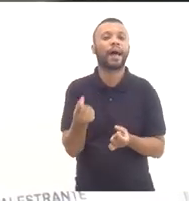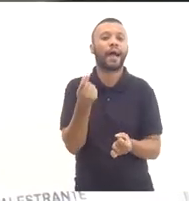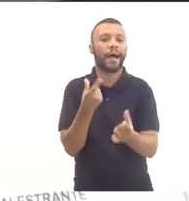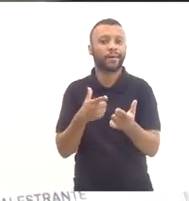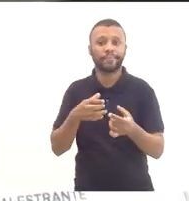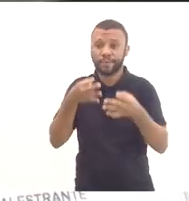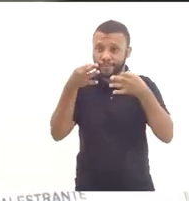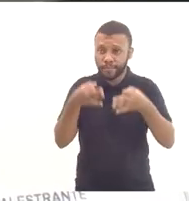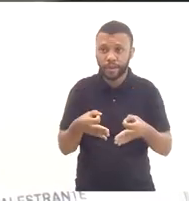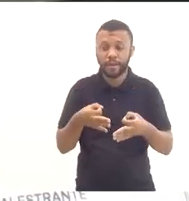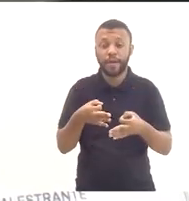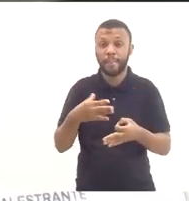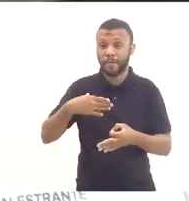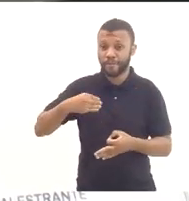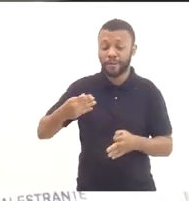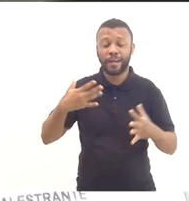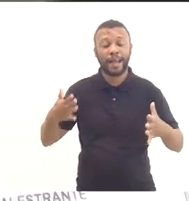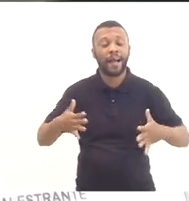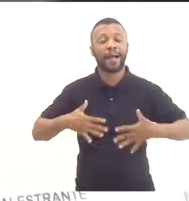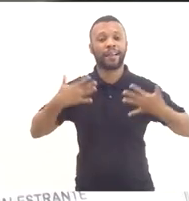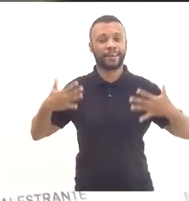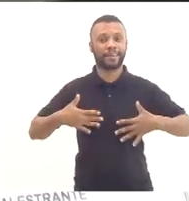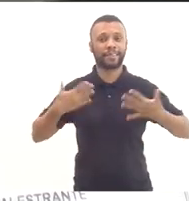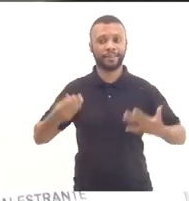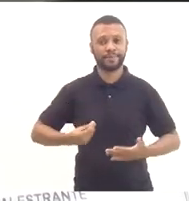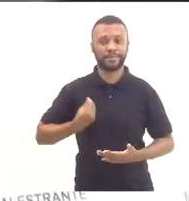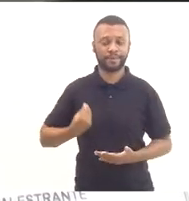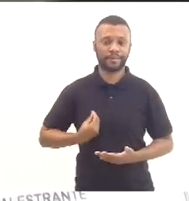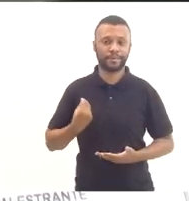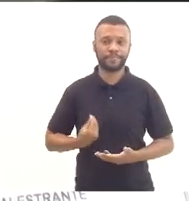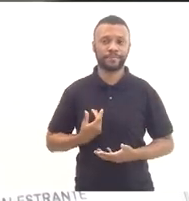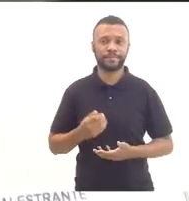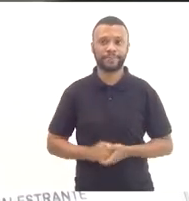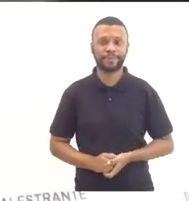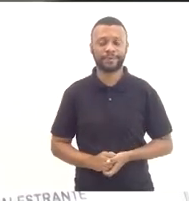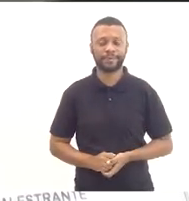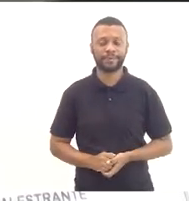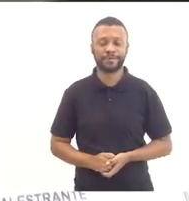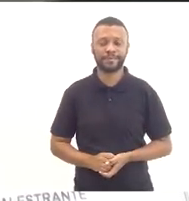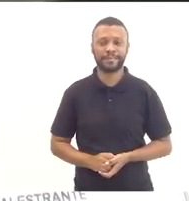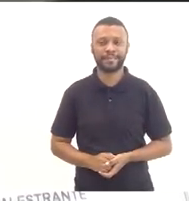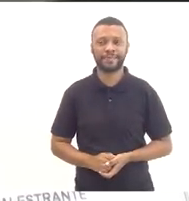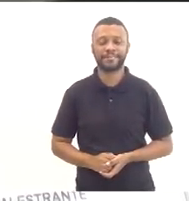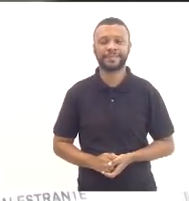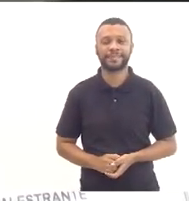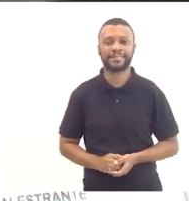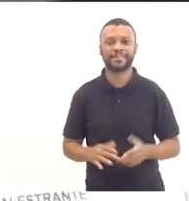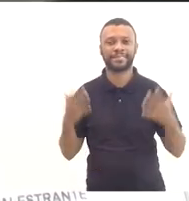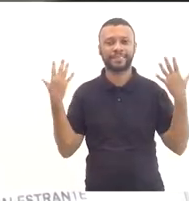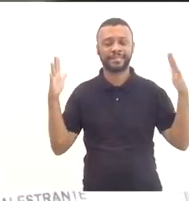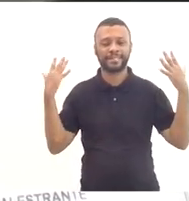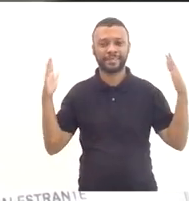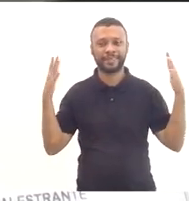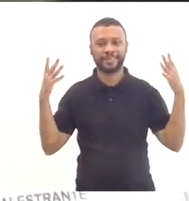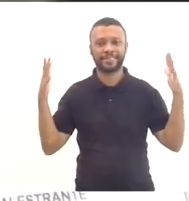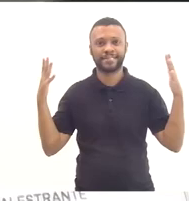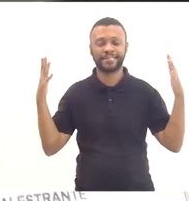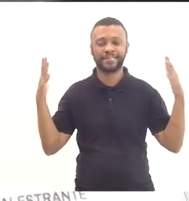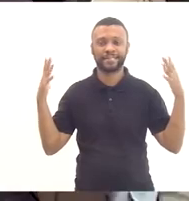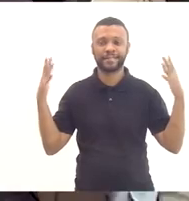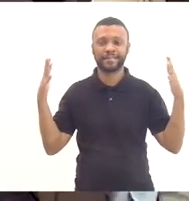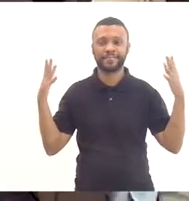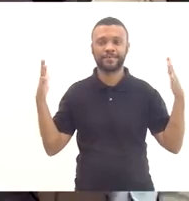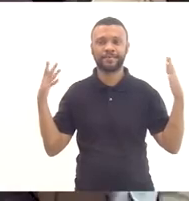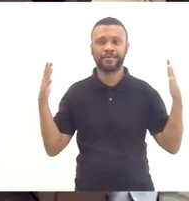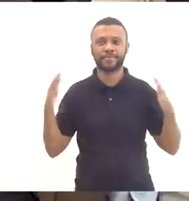meu filho a maior alegria da minha vida a Respirar para continuar falando ó não